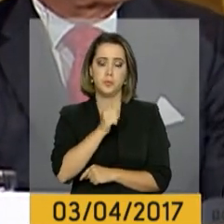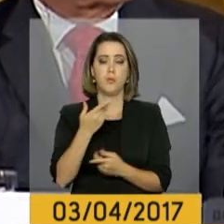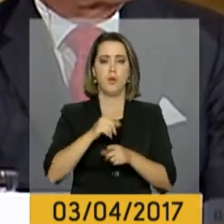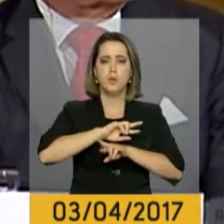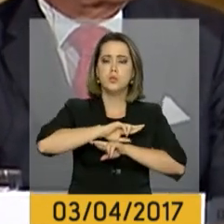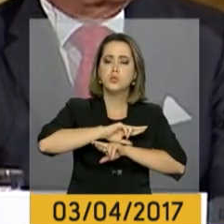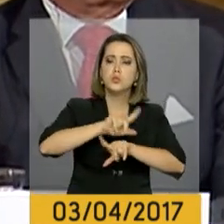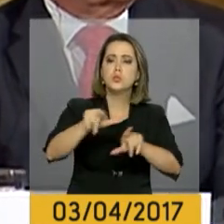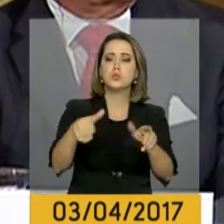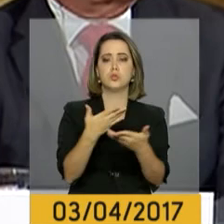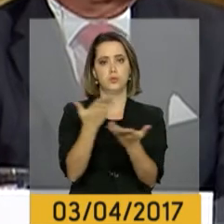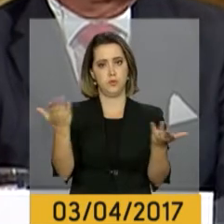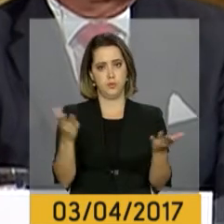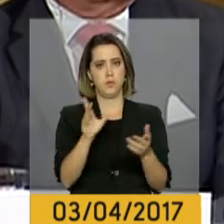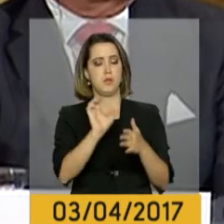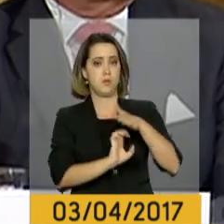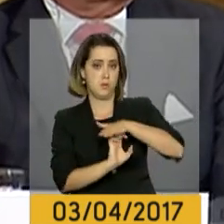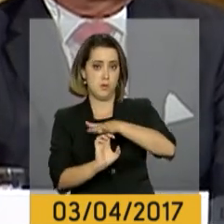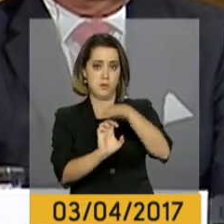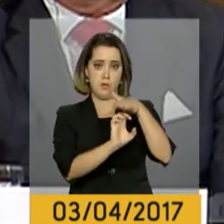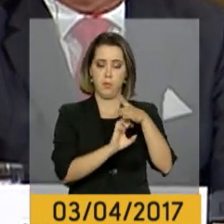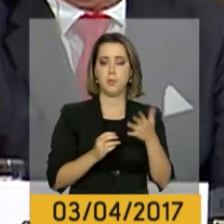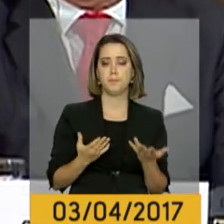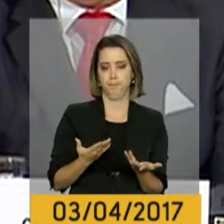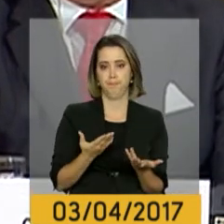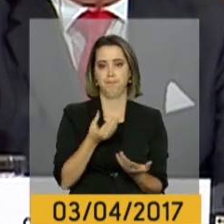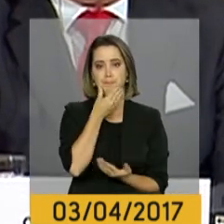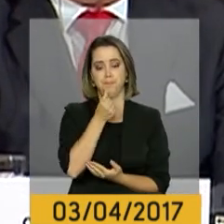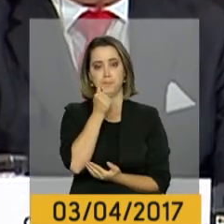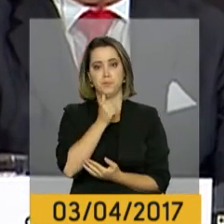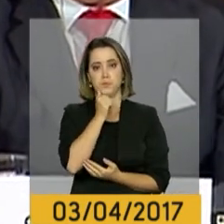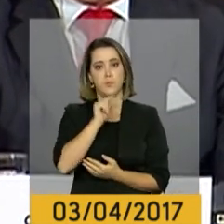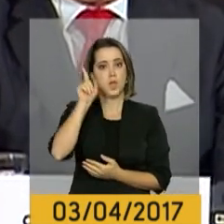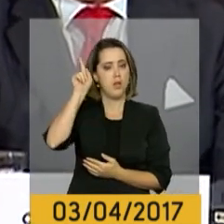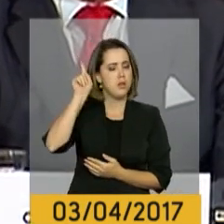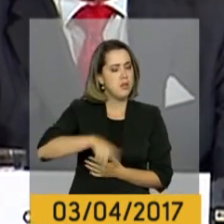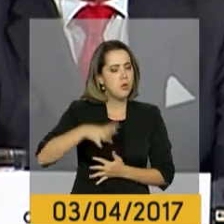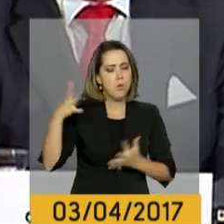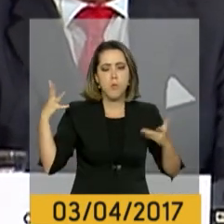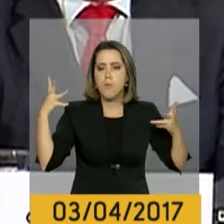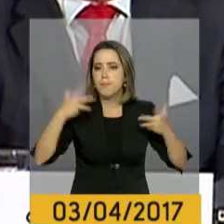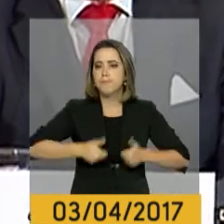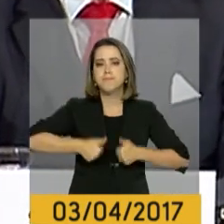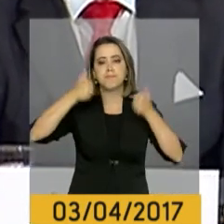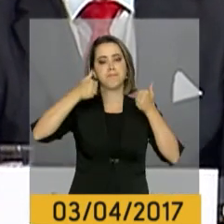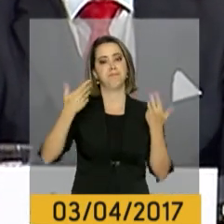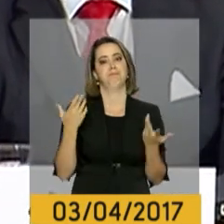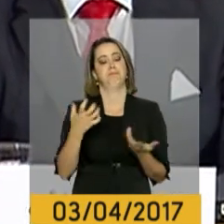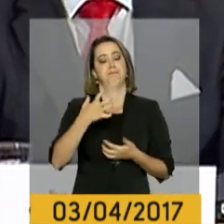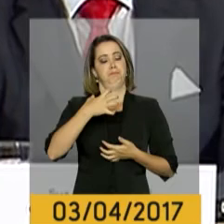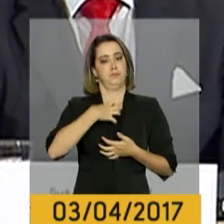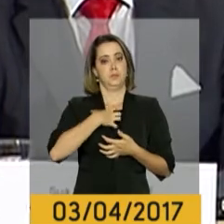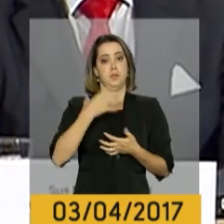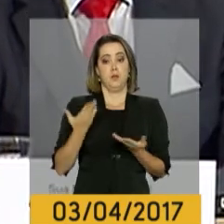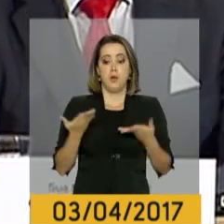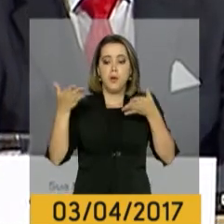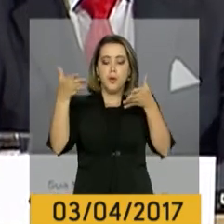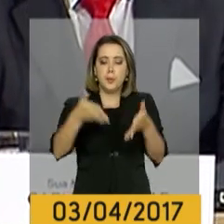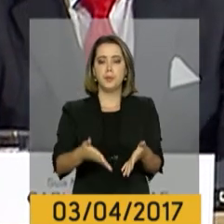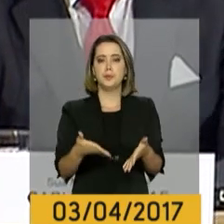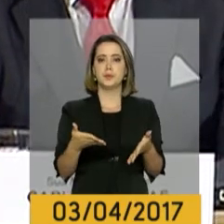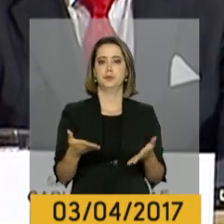senhoras e senhores empresários. É com extraordinária satisfação que